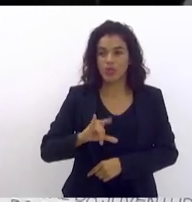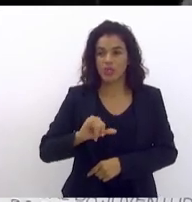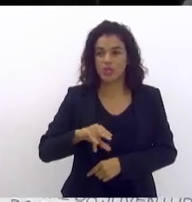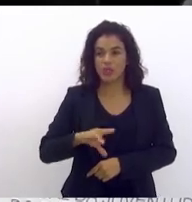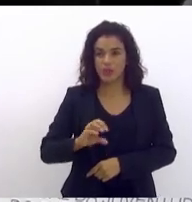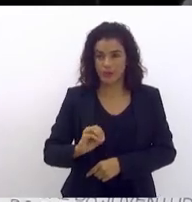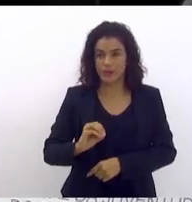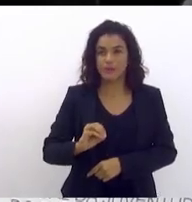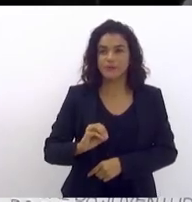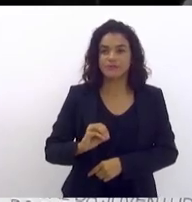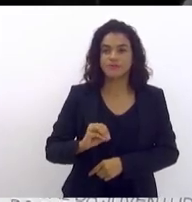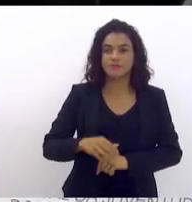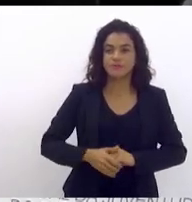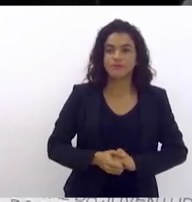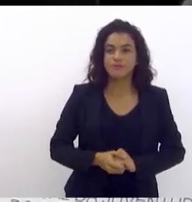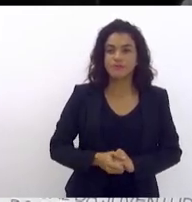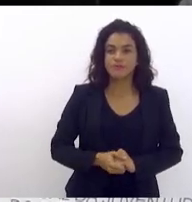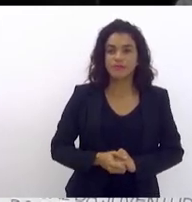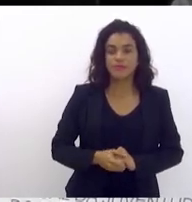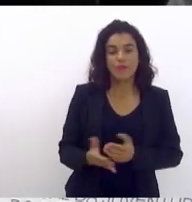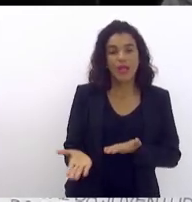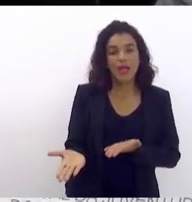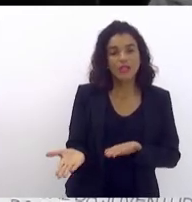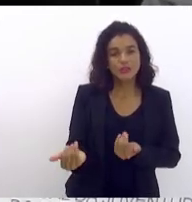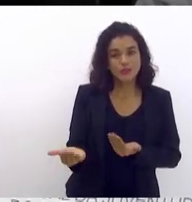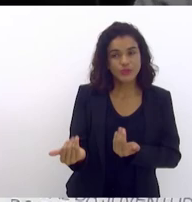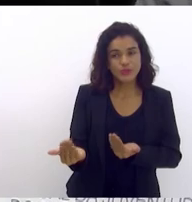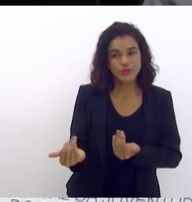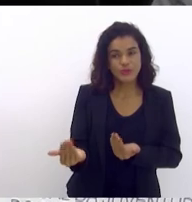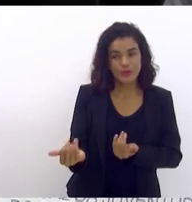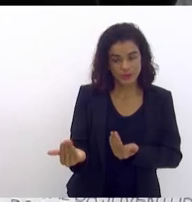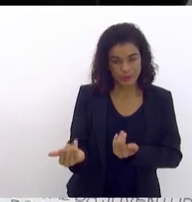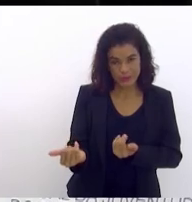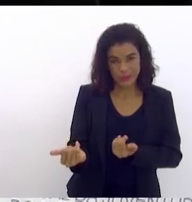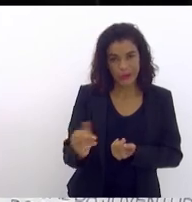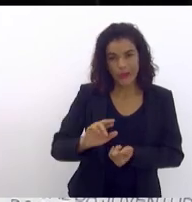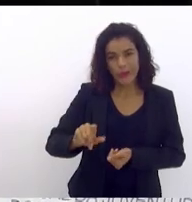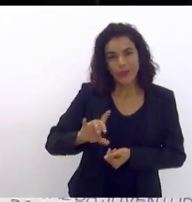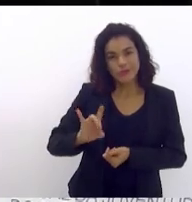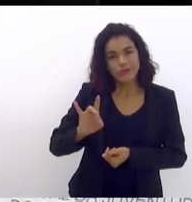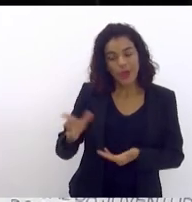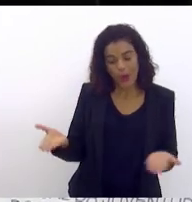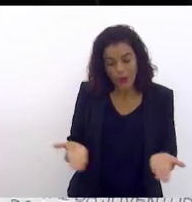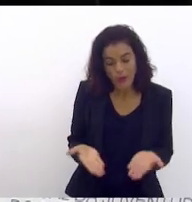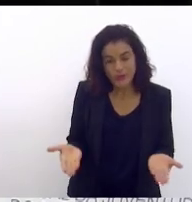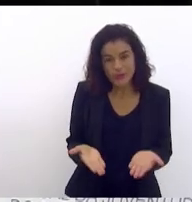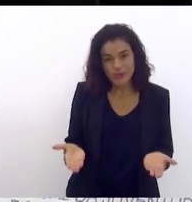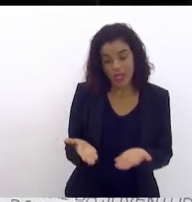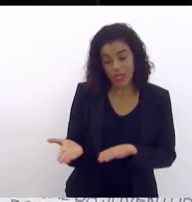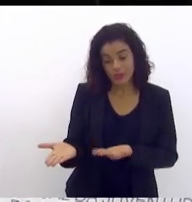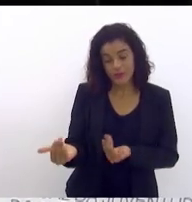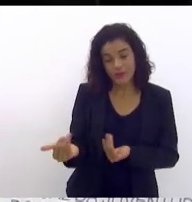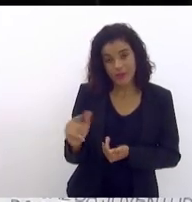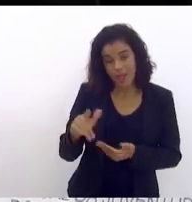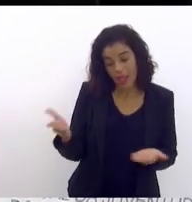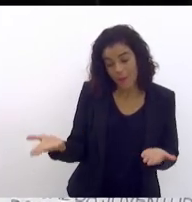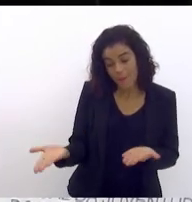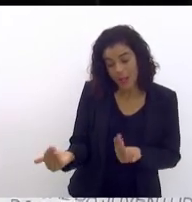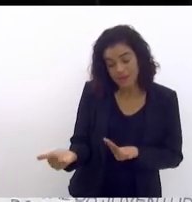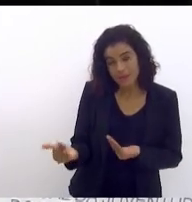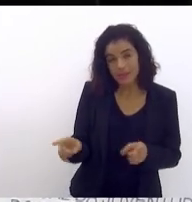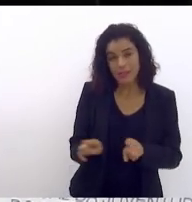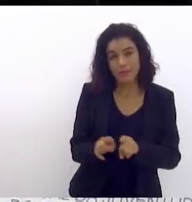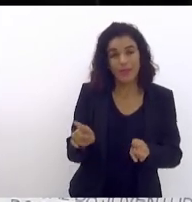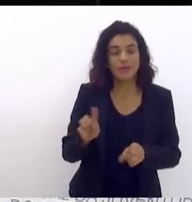lembrança que trouxe para você é que a juventude Ela não é apenas o presente a Juventude é o presente e o